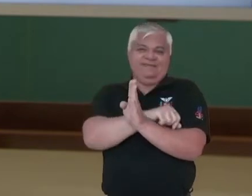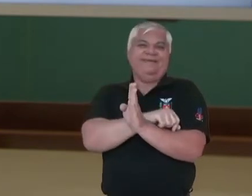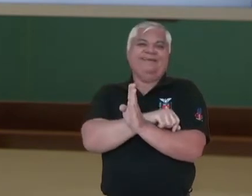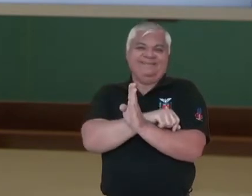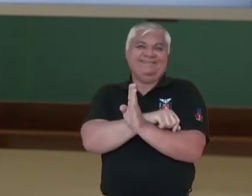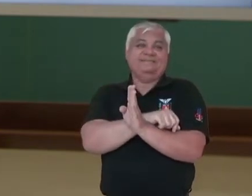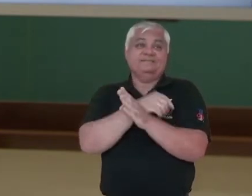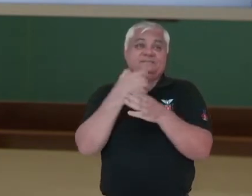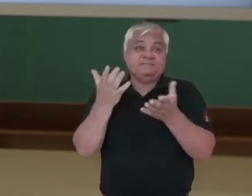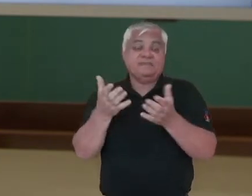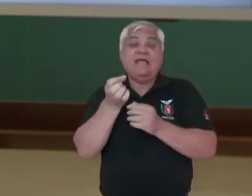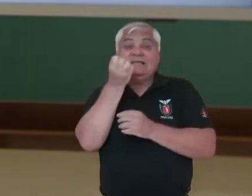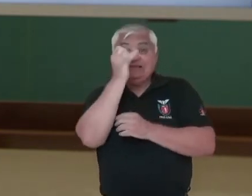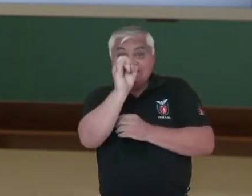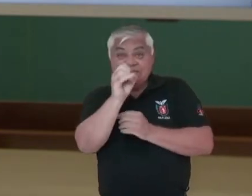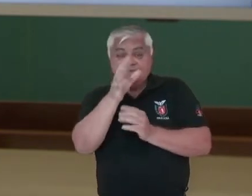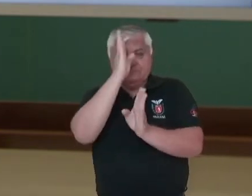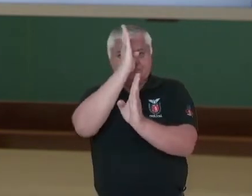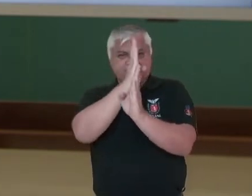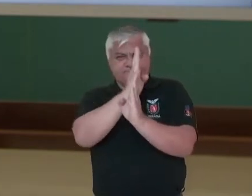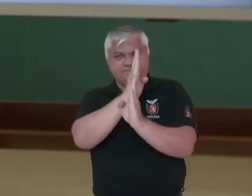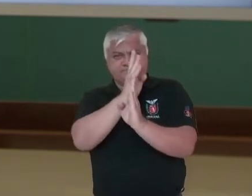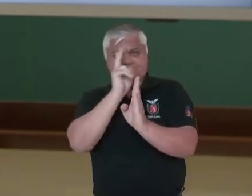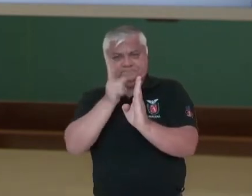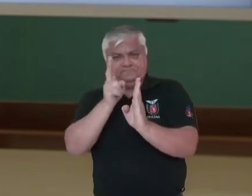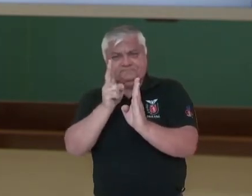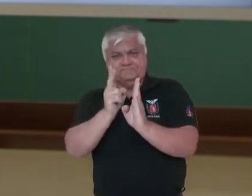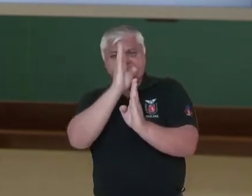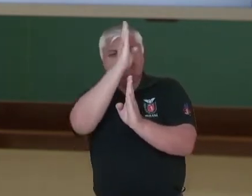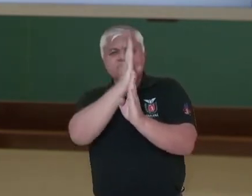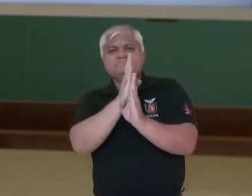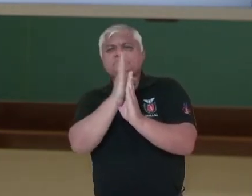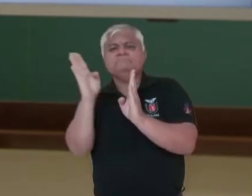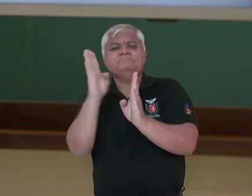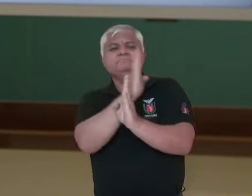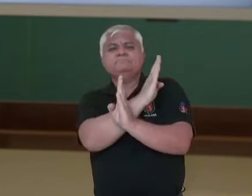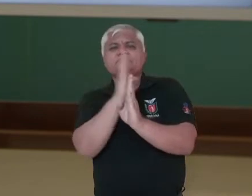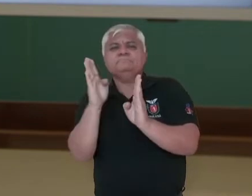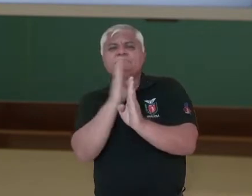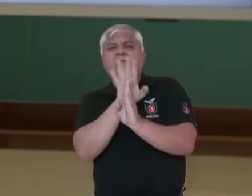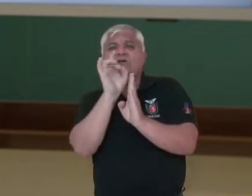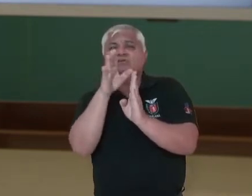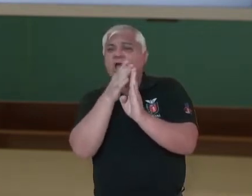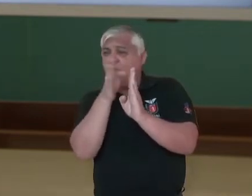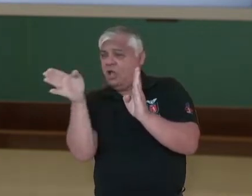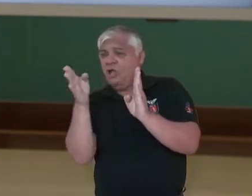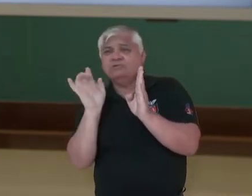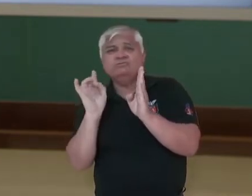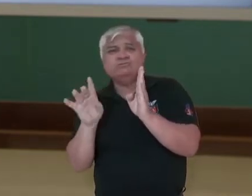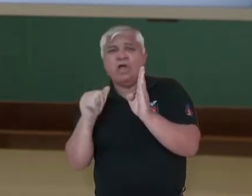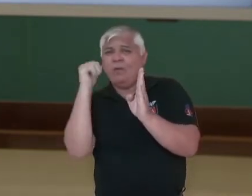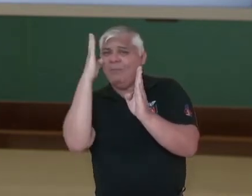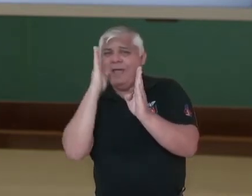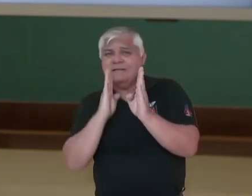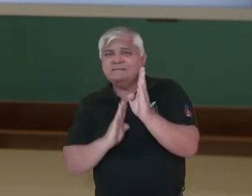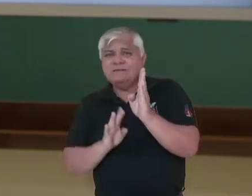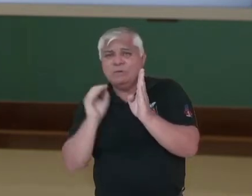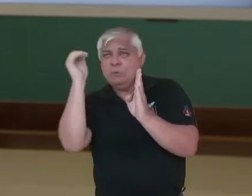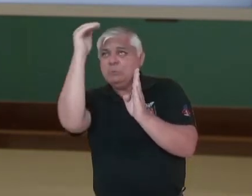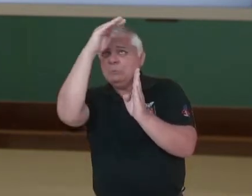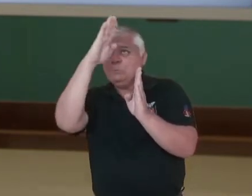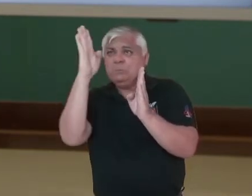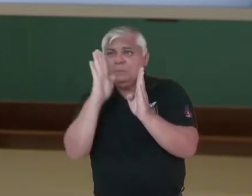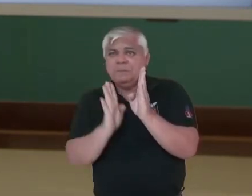hoje. Se tivesse permanecido desta forma, o que seria Brasil? Só essa partezinha aqui que está em amarelo,